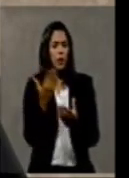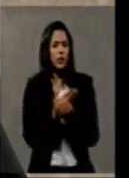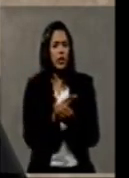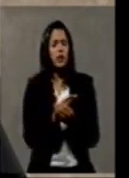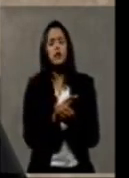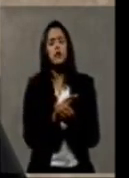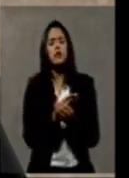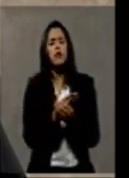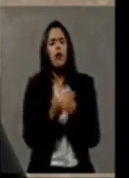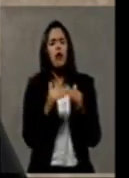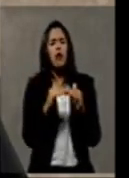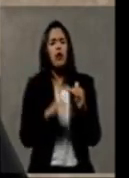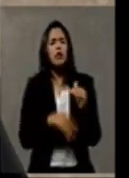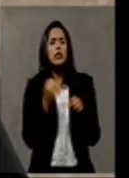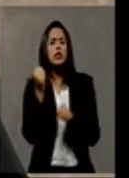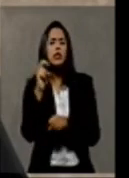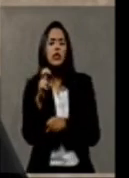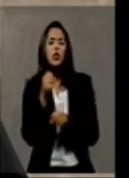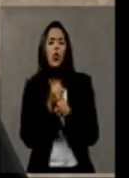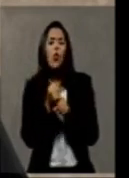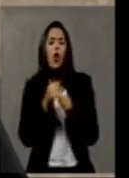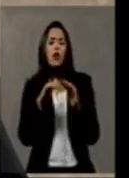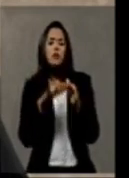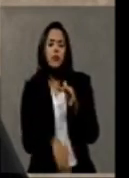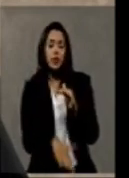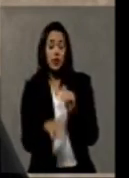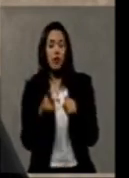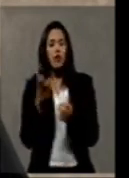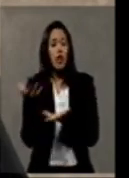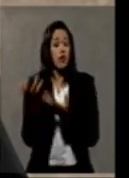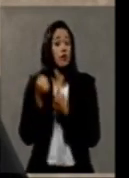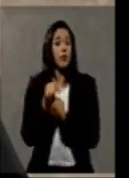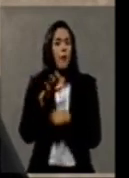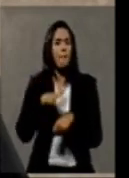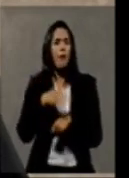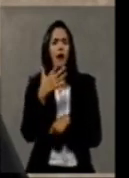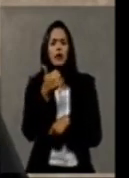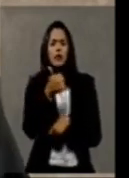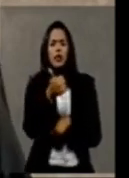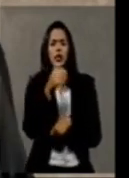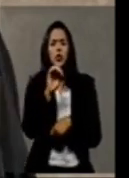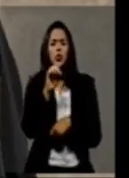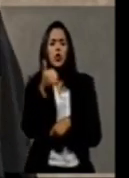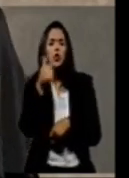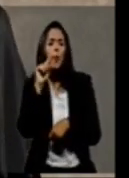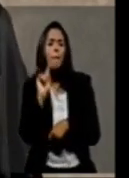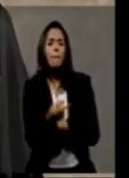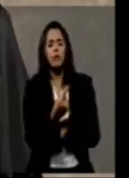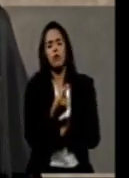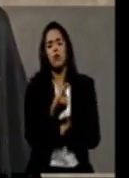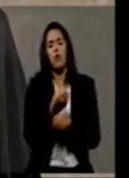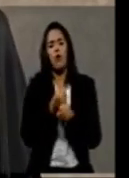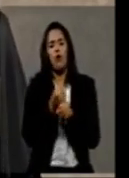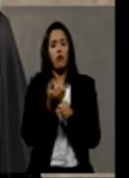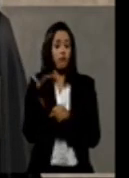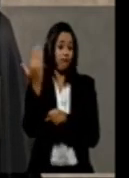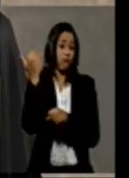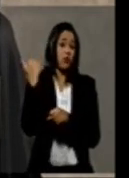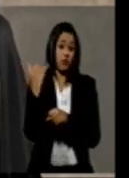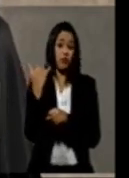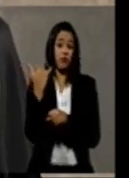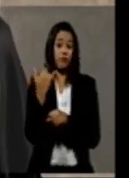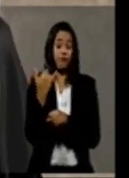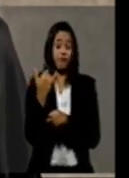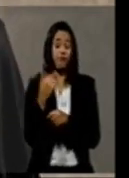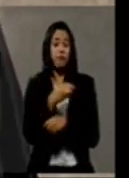menos de 5 anos foram recebidos mais de 101 mil processos no ano de 2018 a ministra